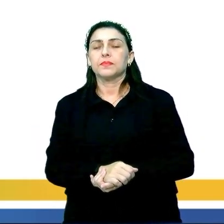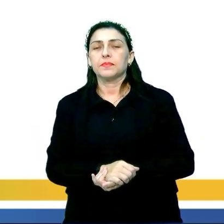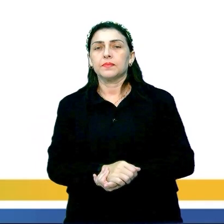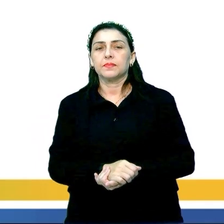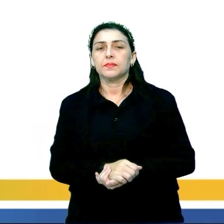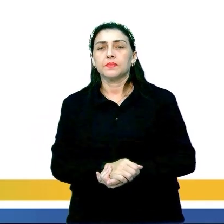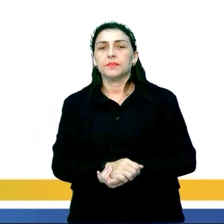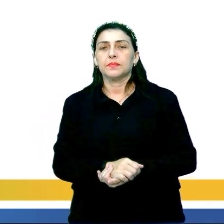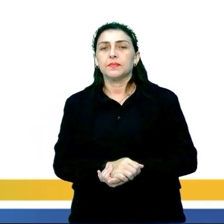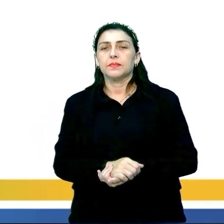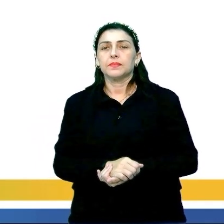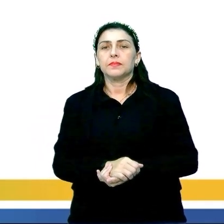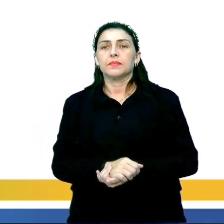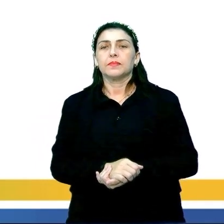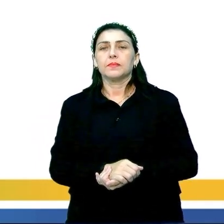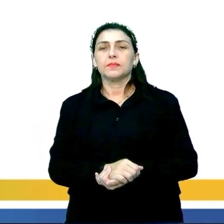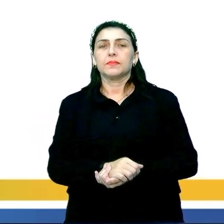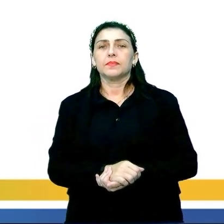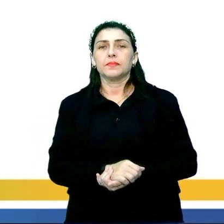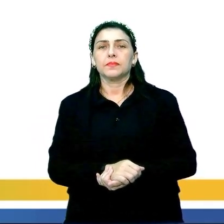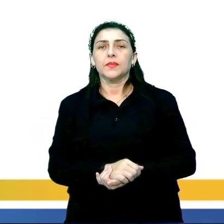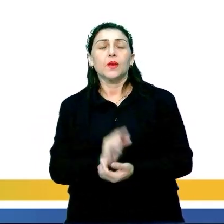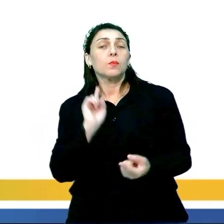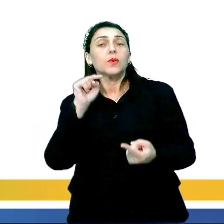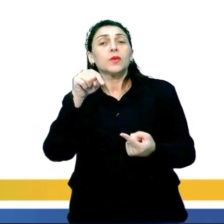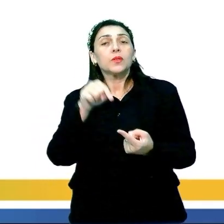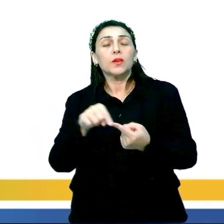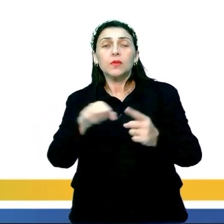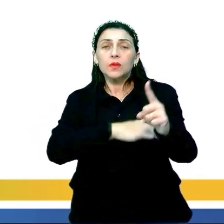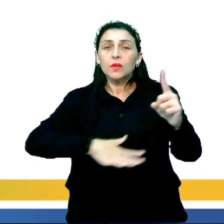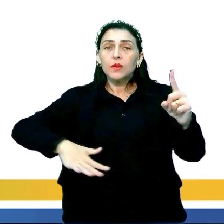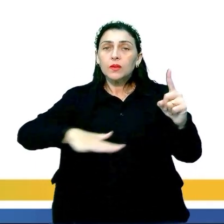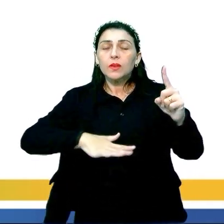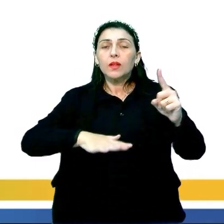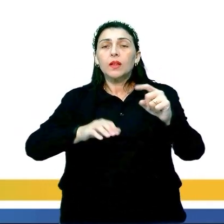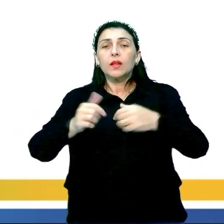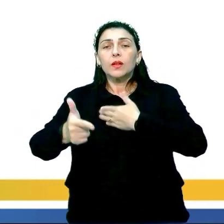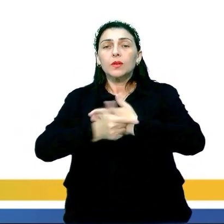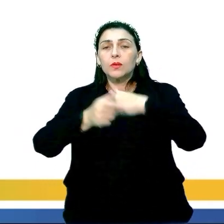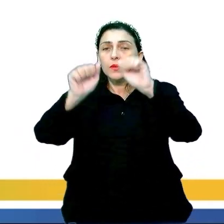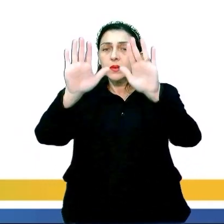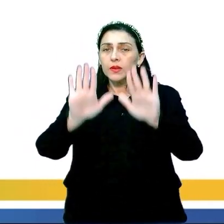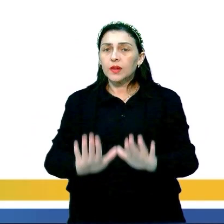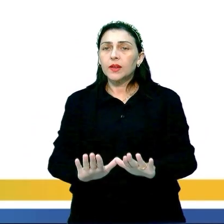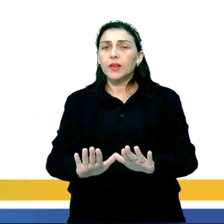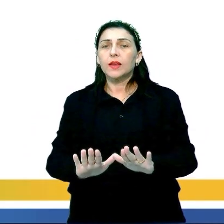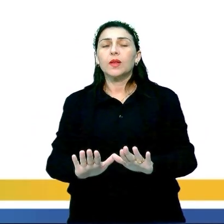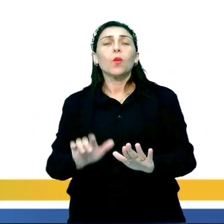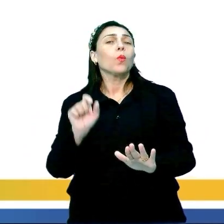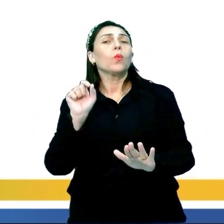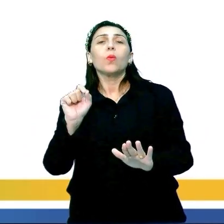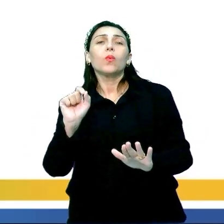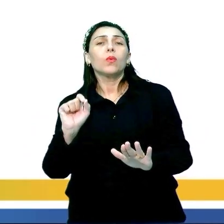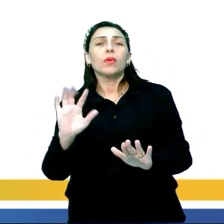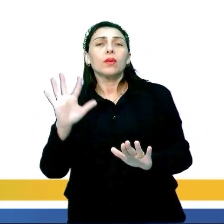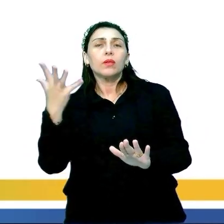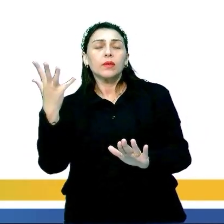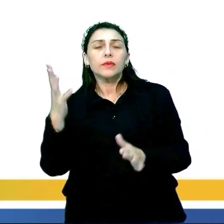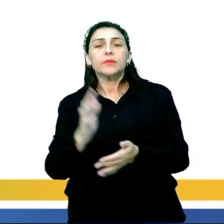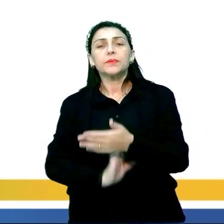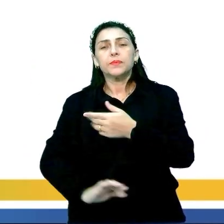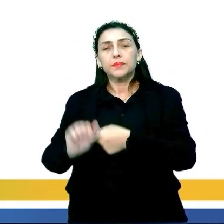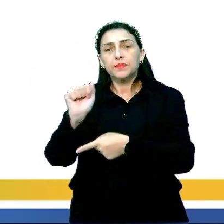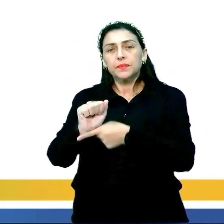identificam a resposta correta. A relevância social do cartaz está no fato de ele.